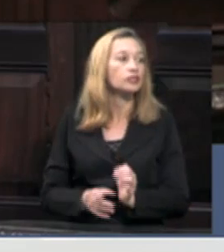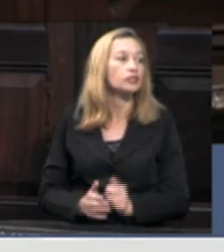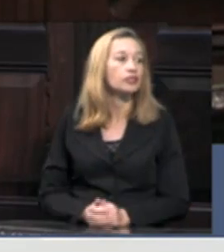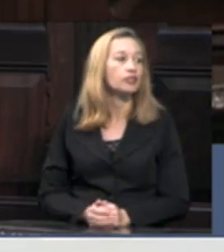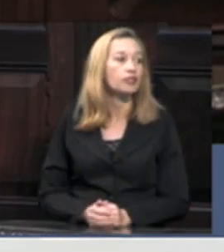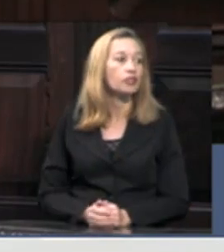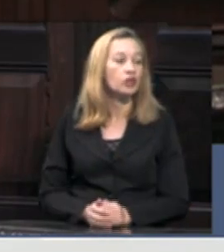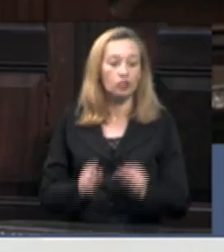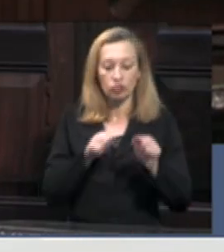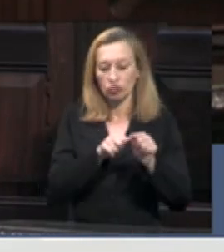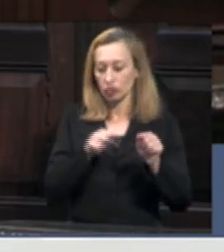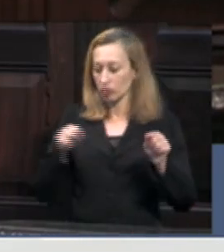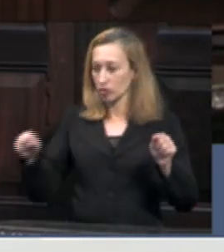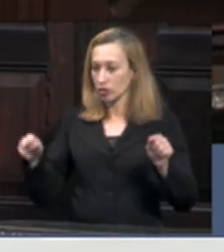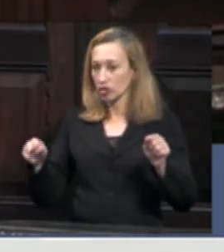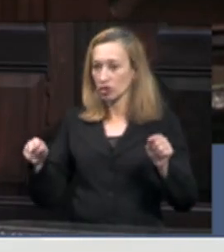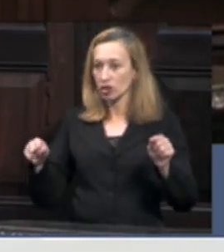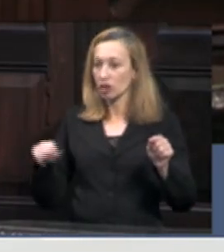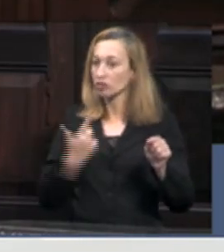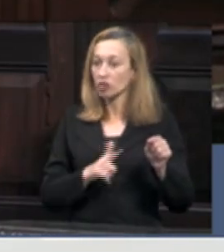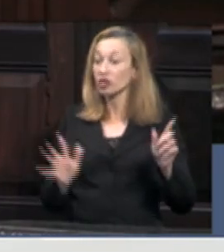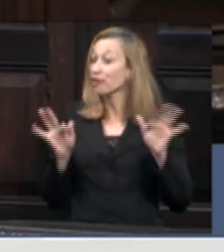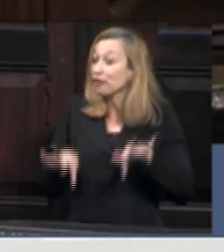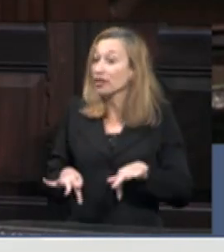que será inacabada,